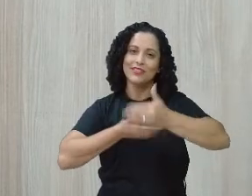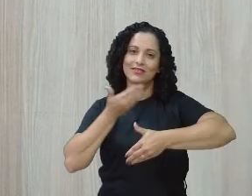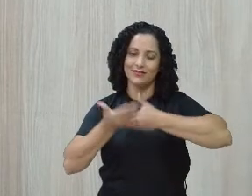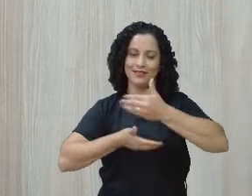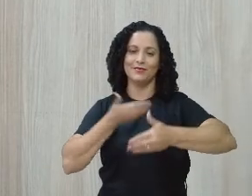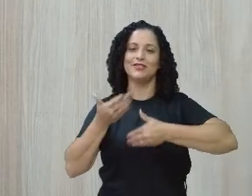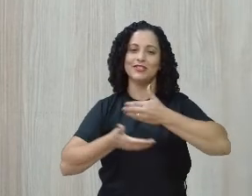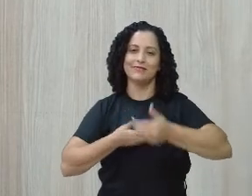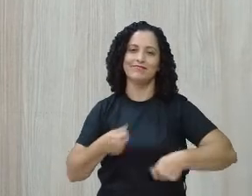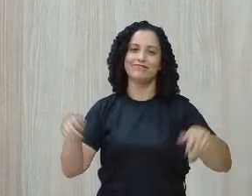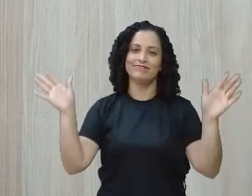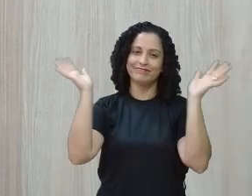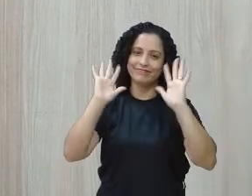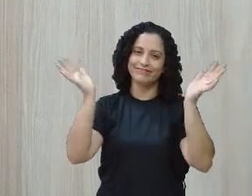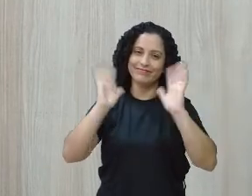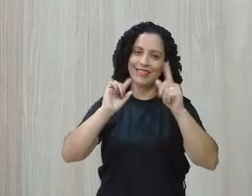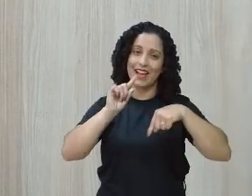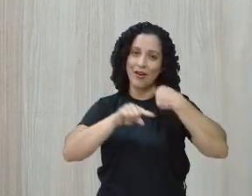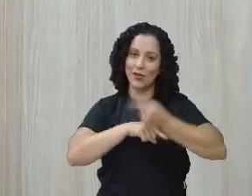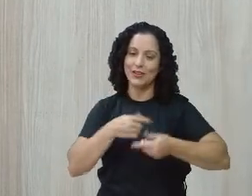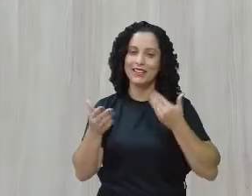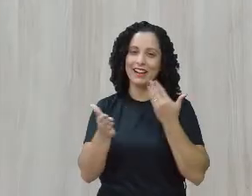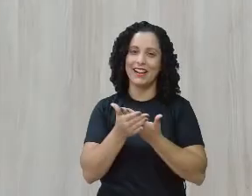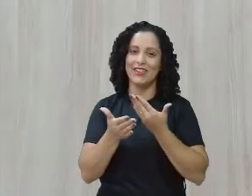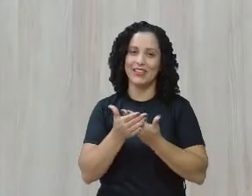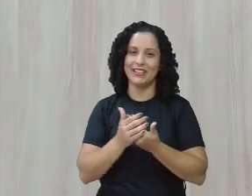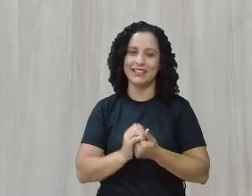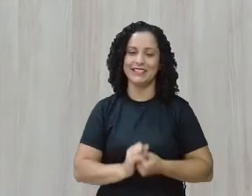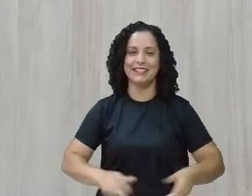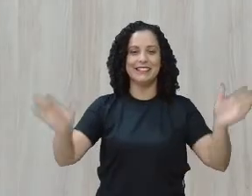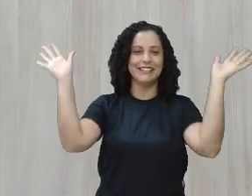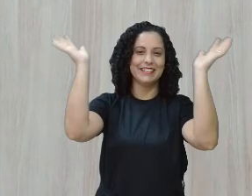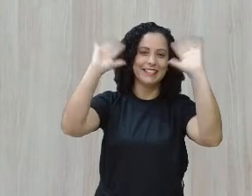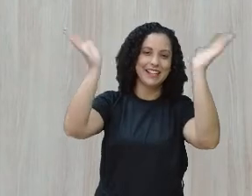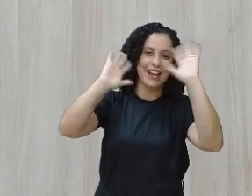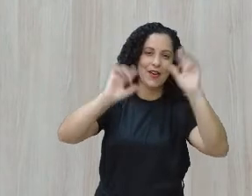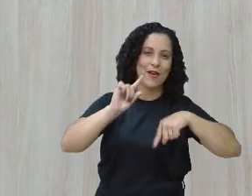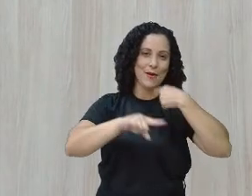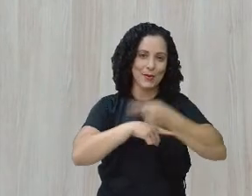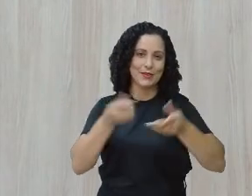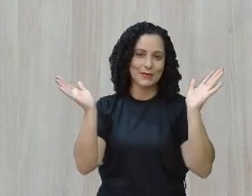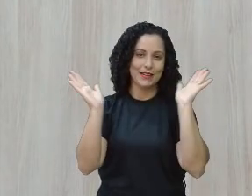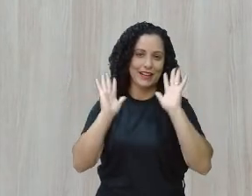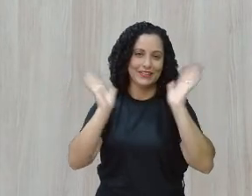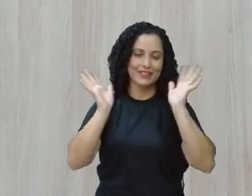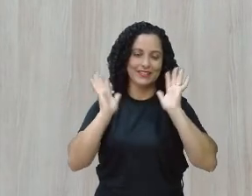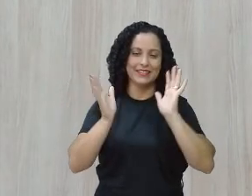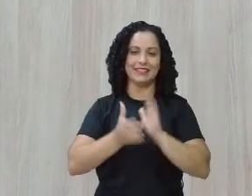mesmo? Até a próxima aula. Tchau, gente. Até a próxima aula.